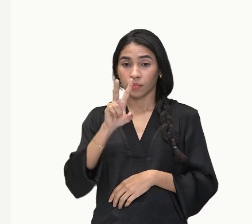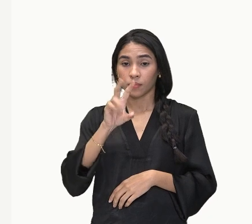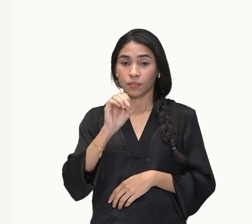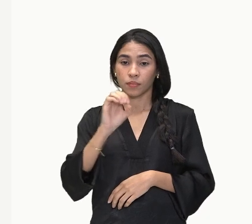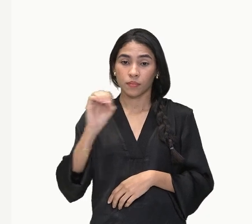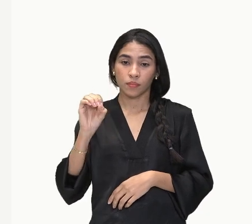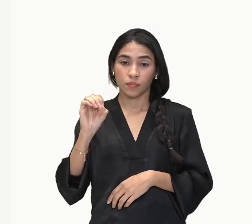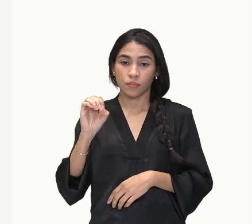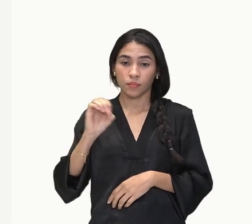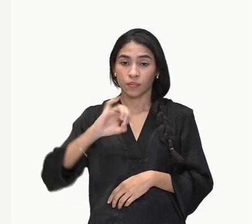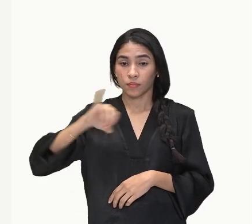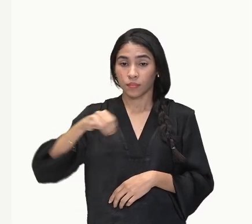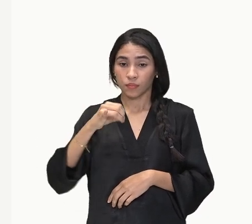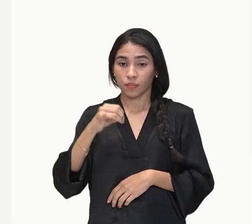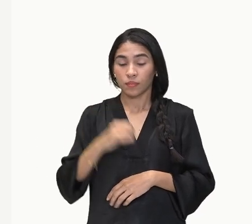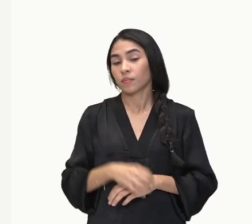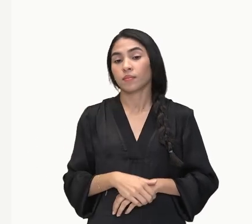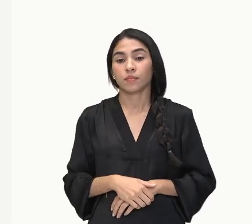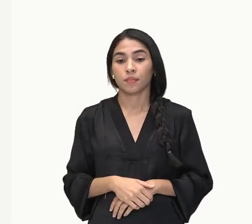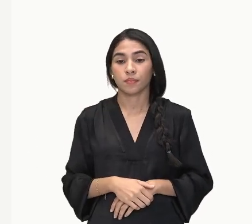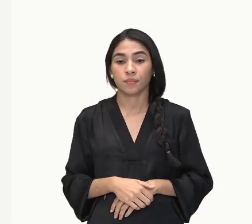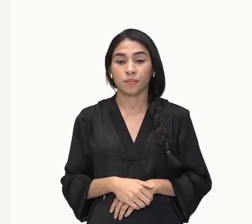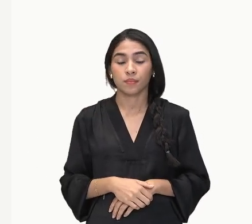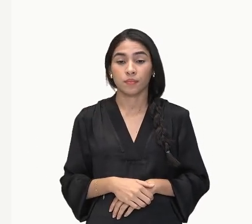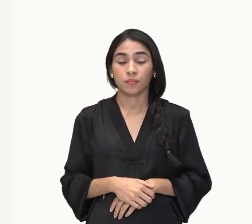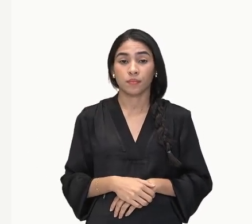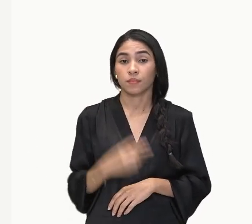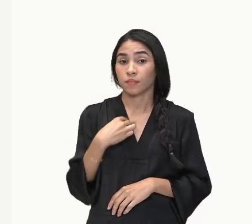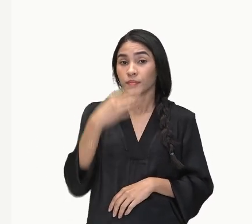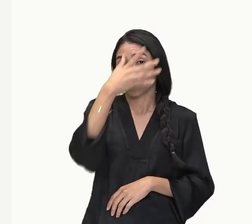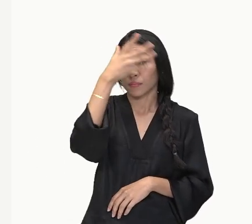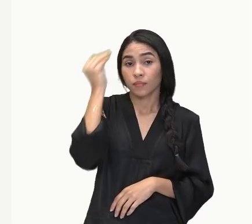4.500 joules, tá bom? Não podemos